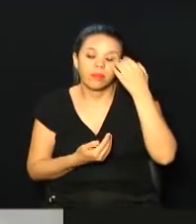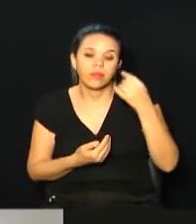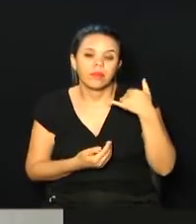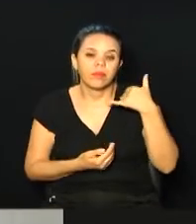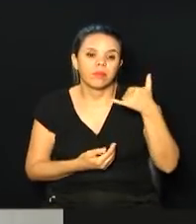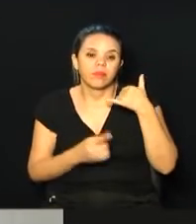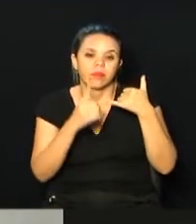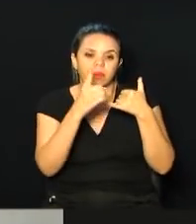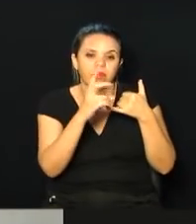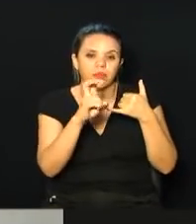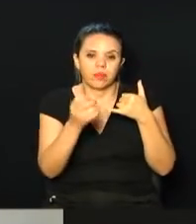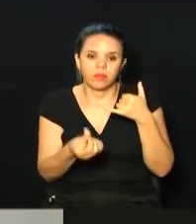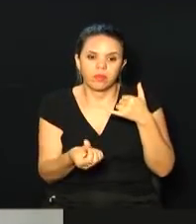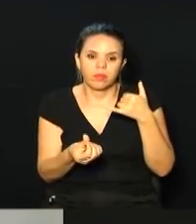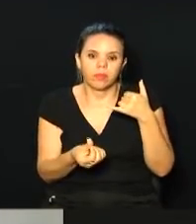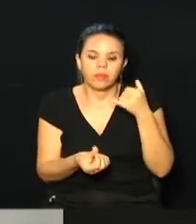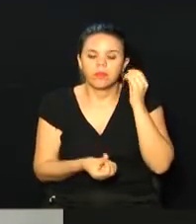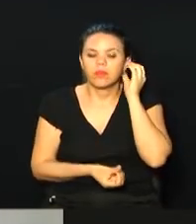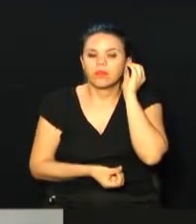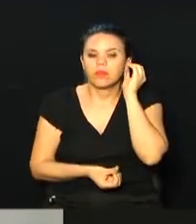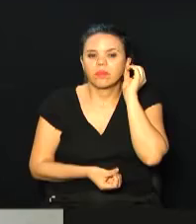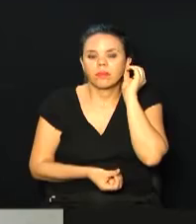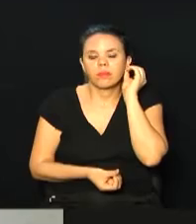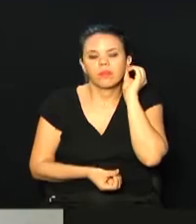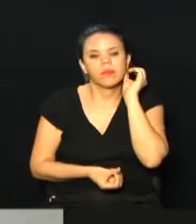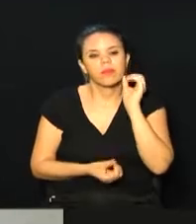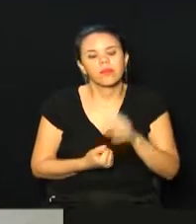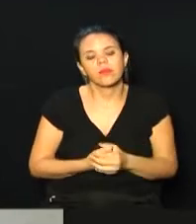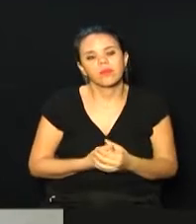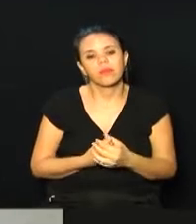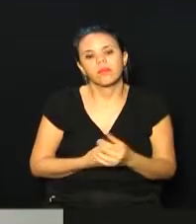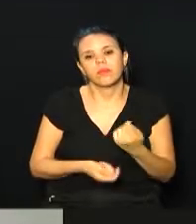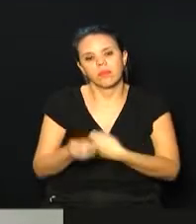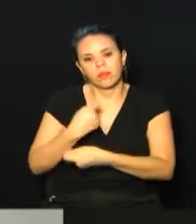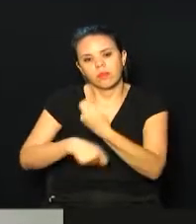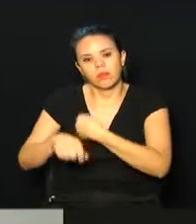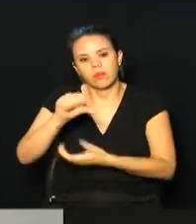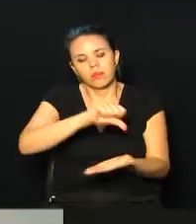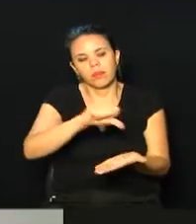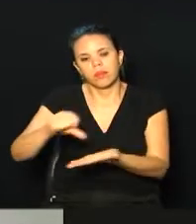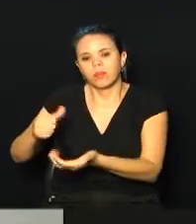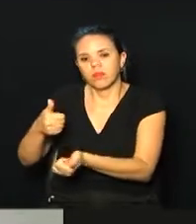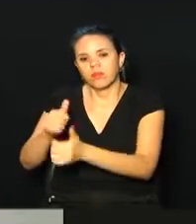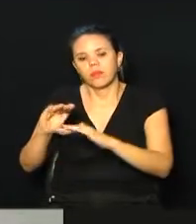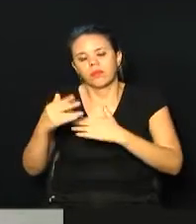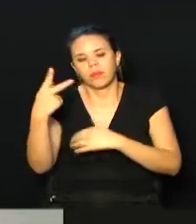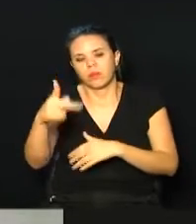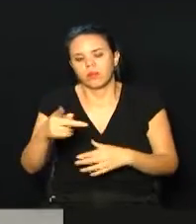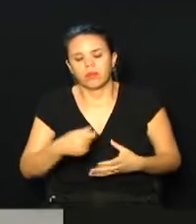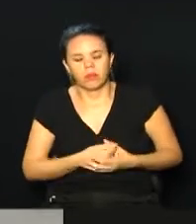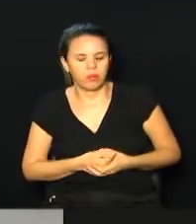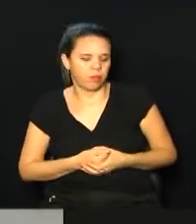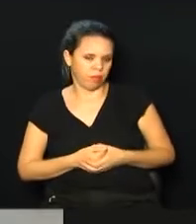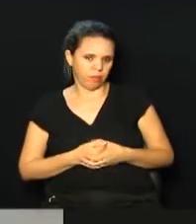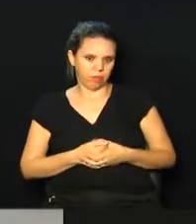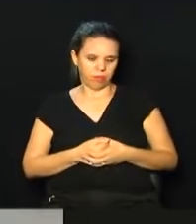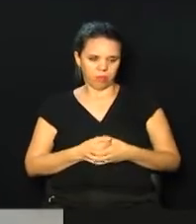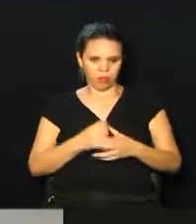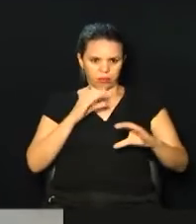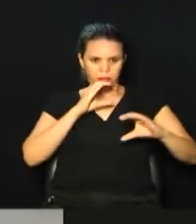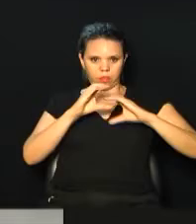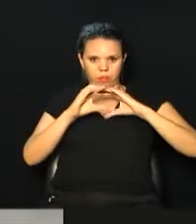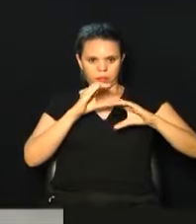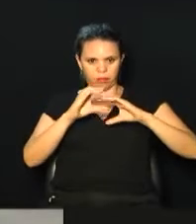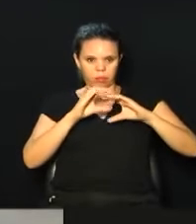telefone 156, recorrer à administração regional do seu bairro. São canais,